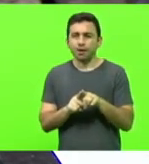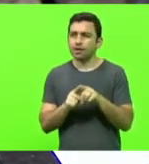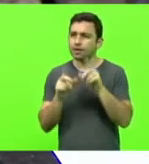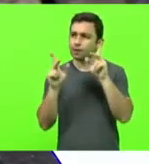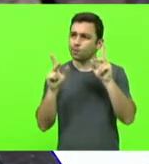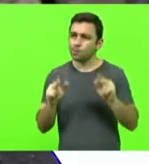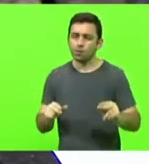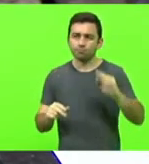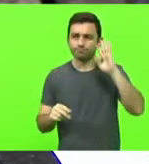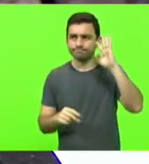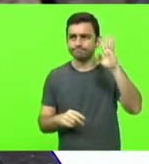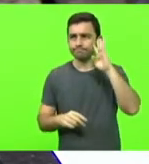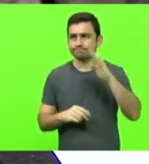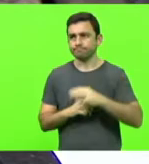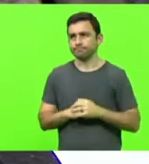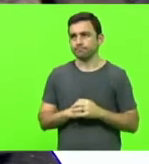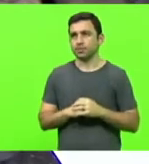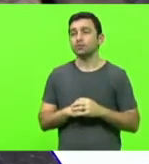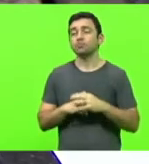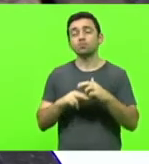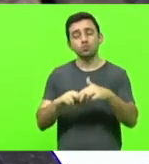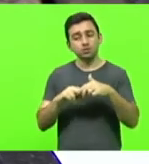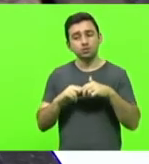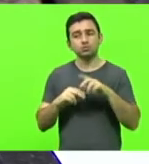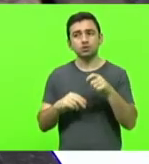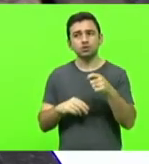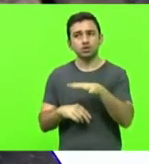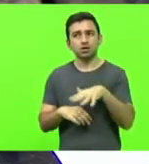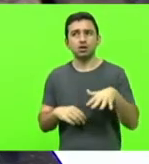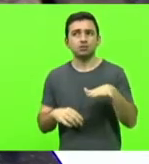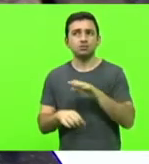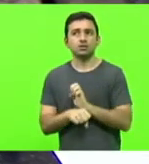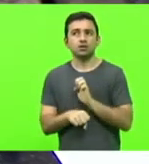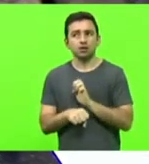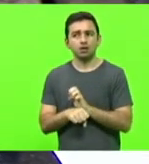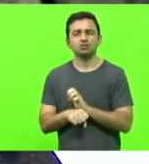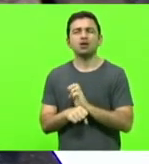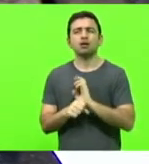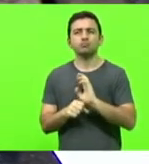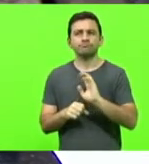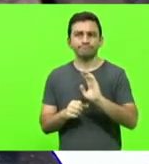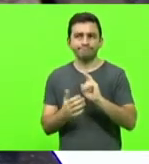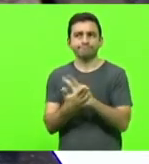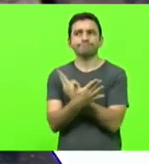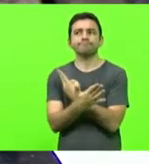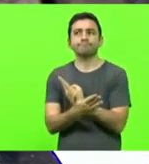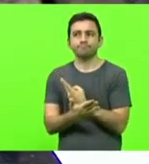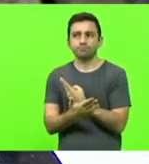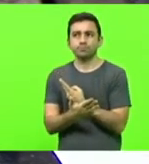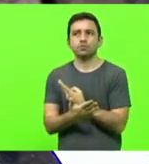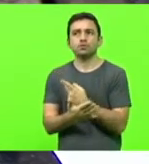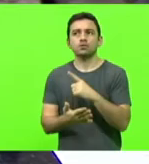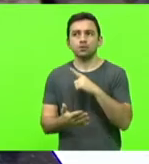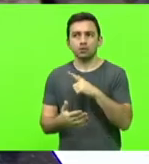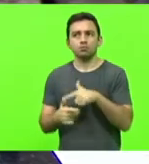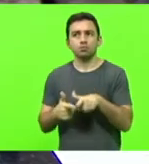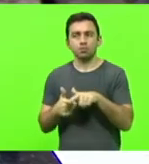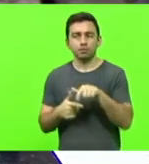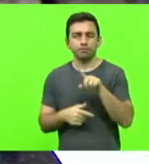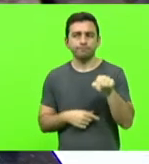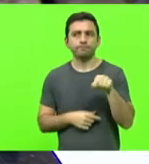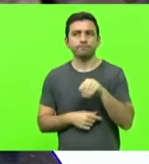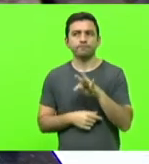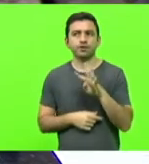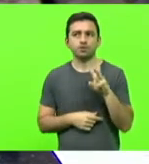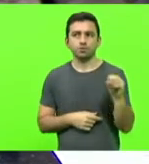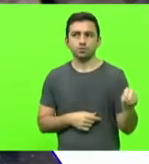acredito que, nesse caso, a Procuradoria-Geral do Estado cometeu um equívoco que levou a esse veto. Peço, portanto,